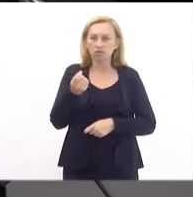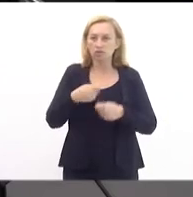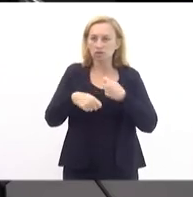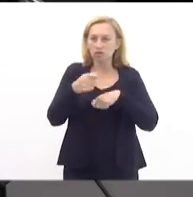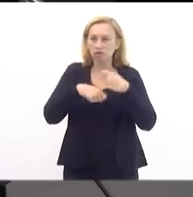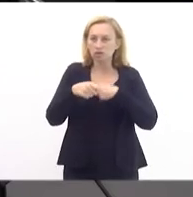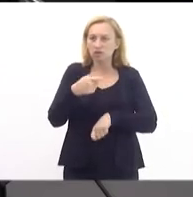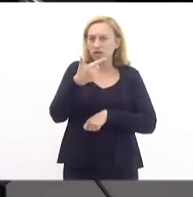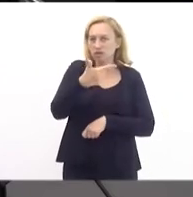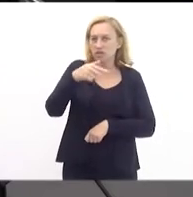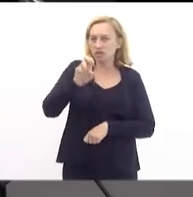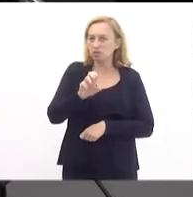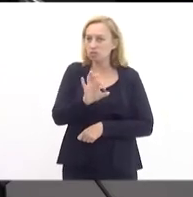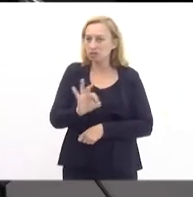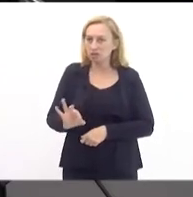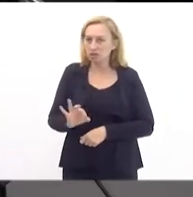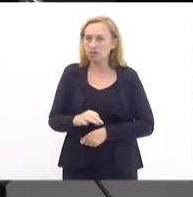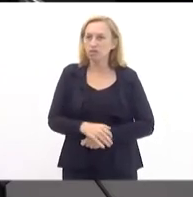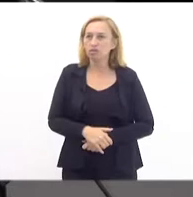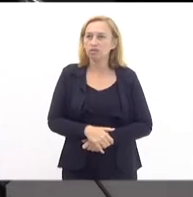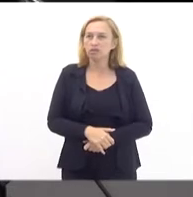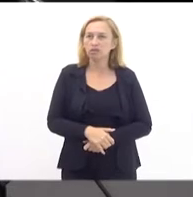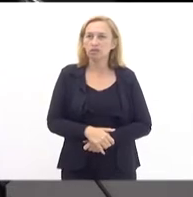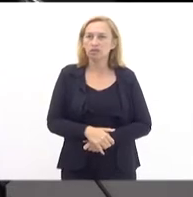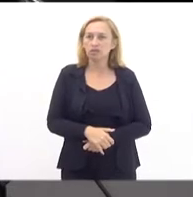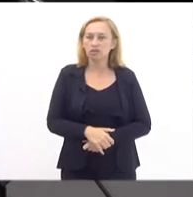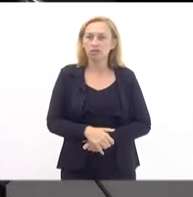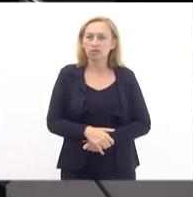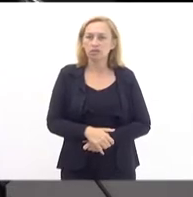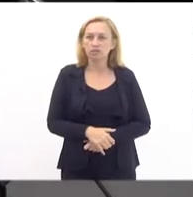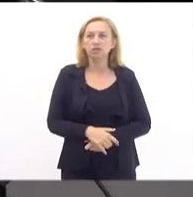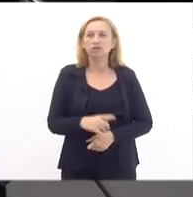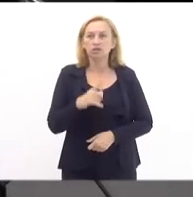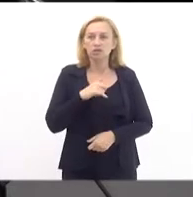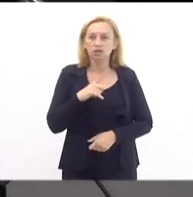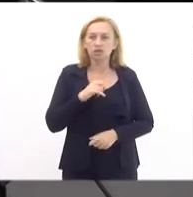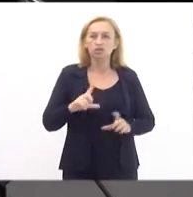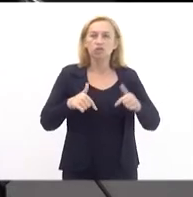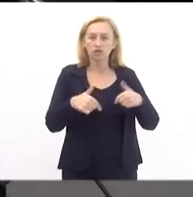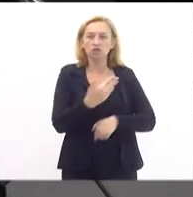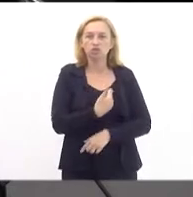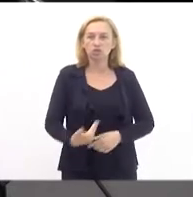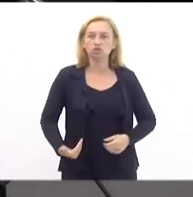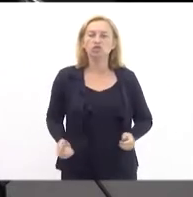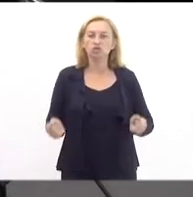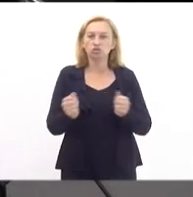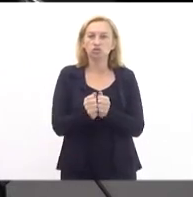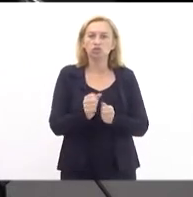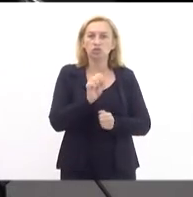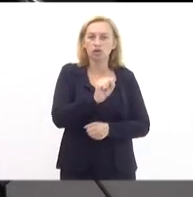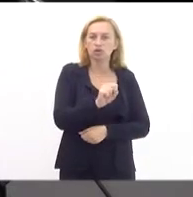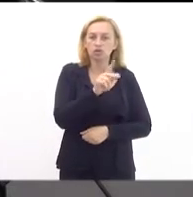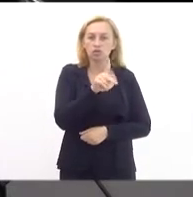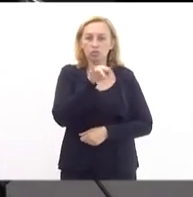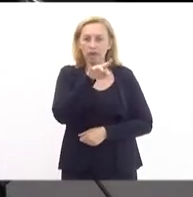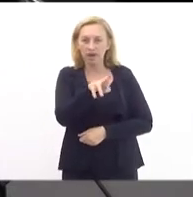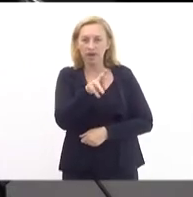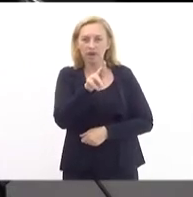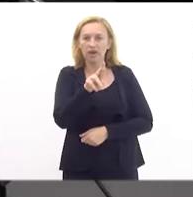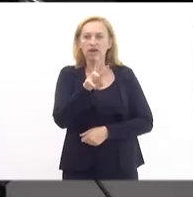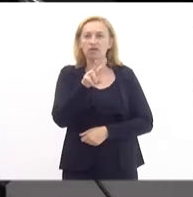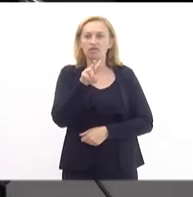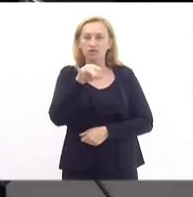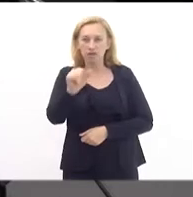chegou a 25%, e aí teve uma atuação do governo junto à Supervia, e através do